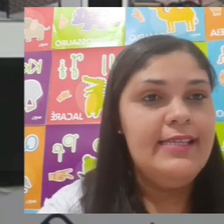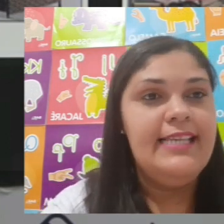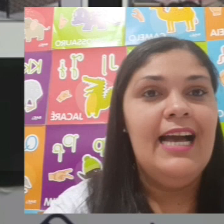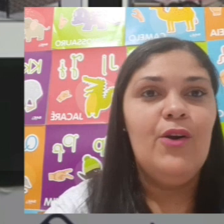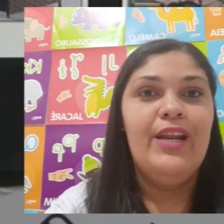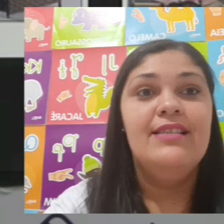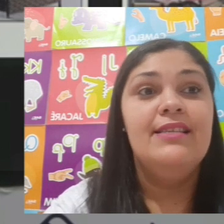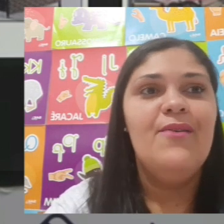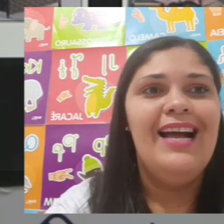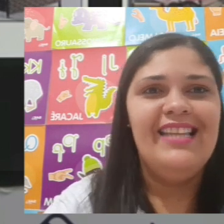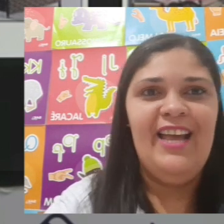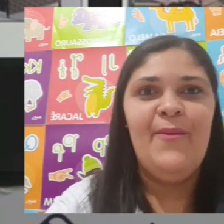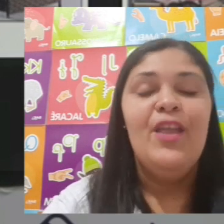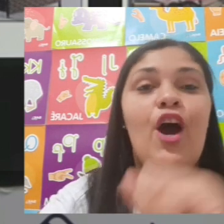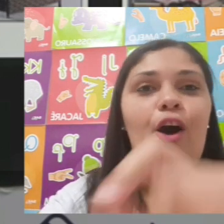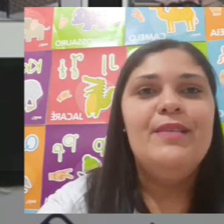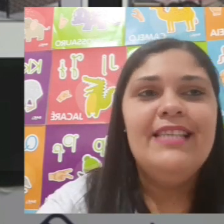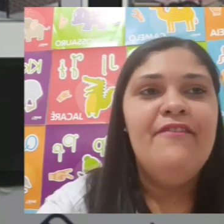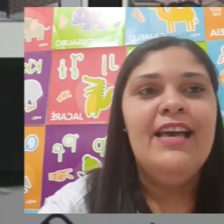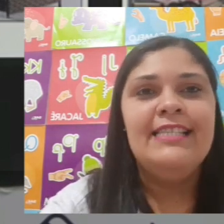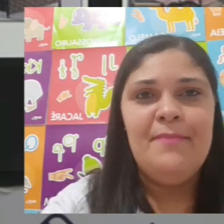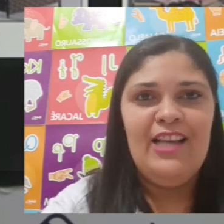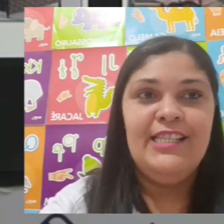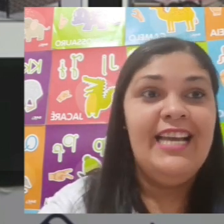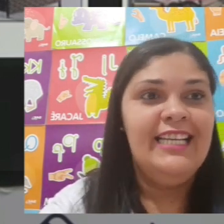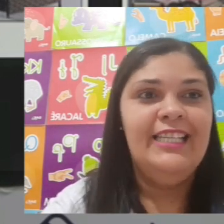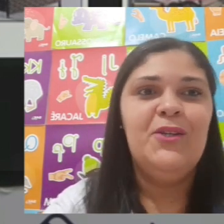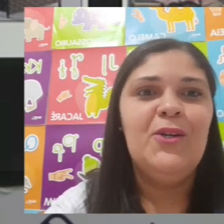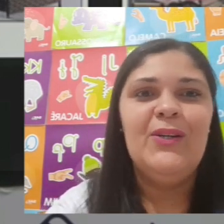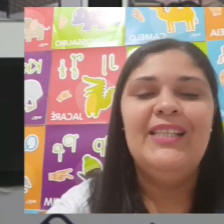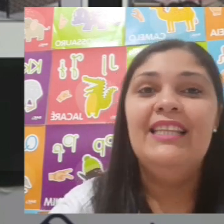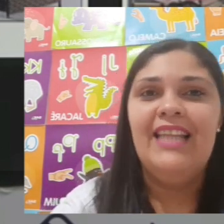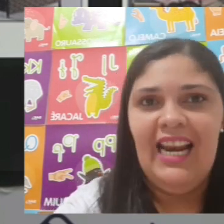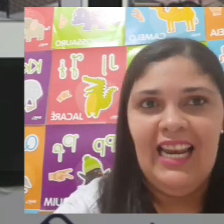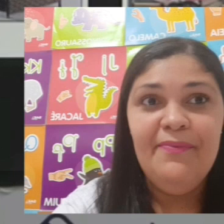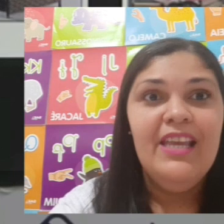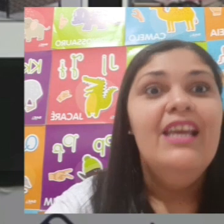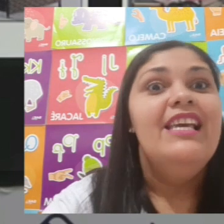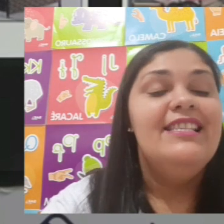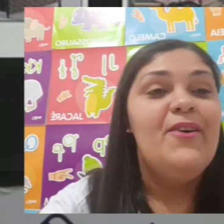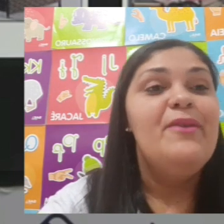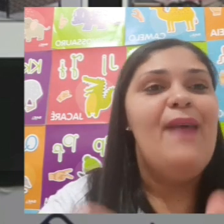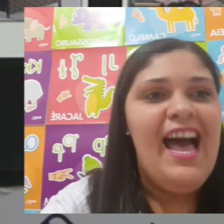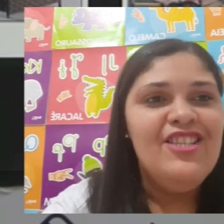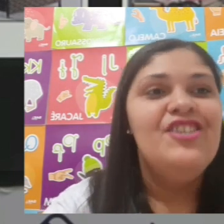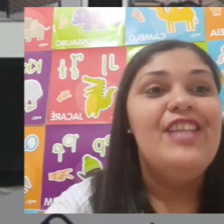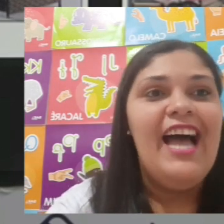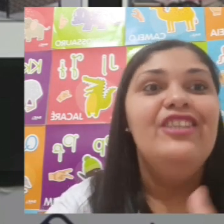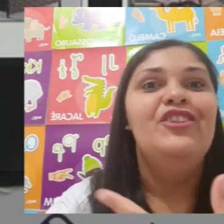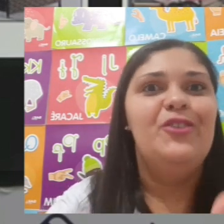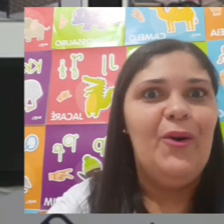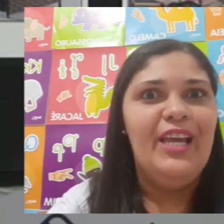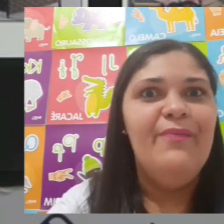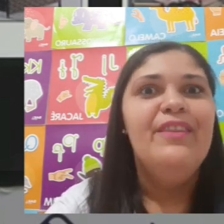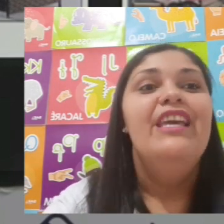que vocês agora, em seu caderno, observem as imagens aí que a tia colocou na tela, que são imagens